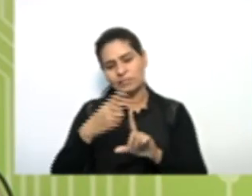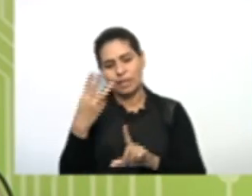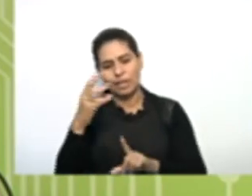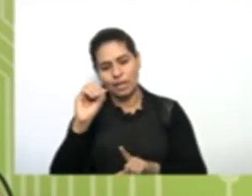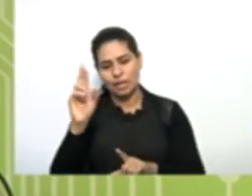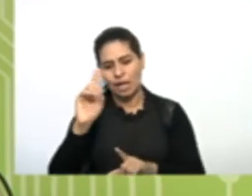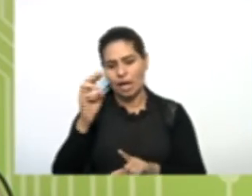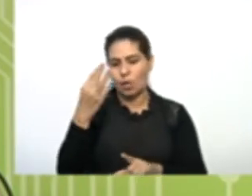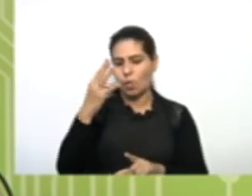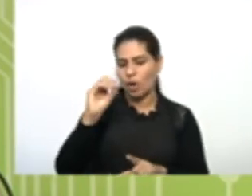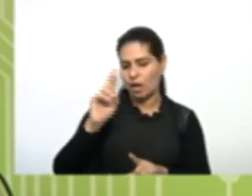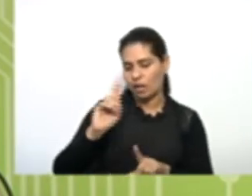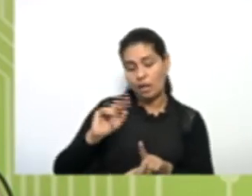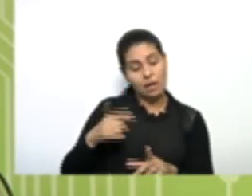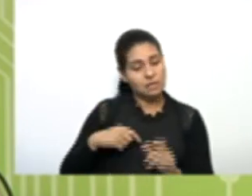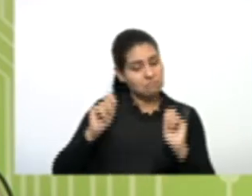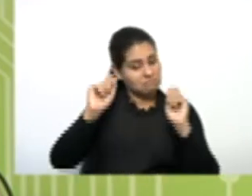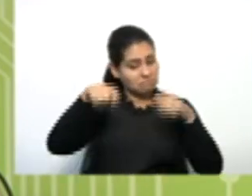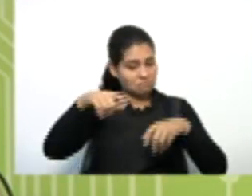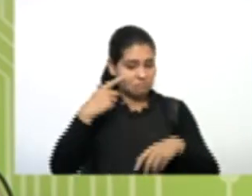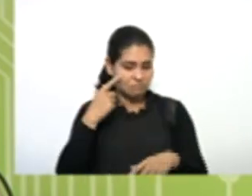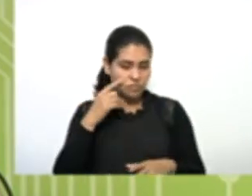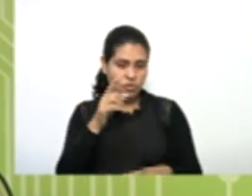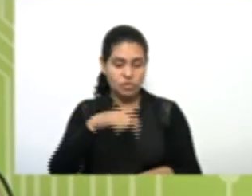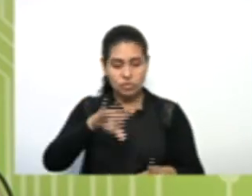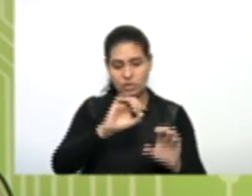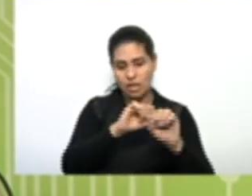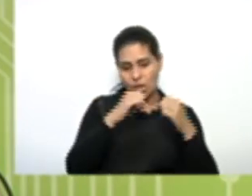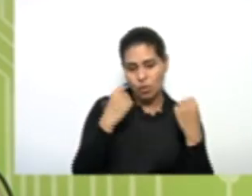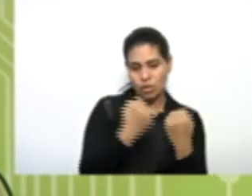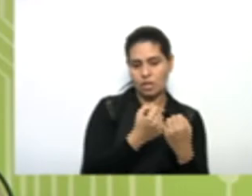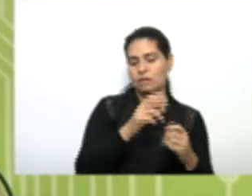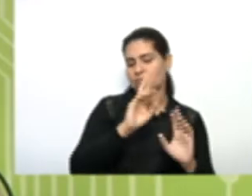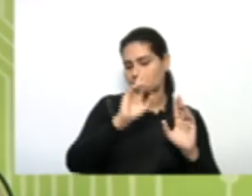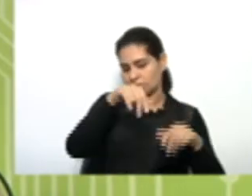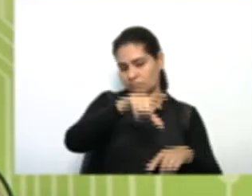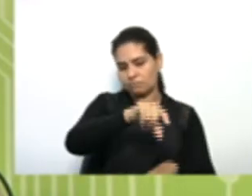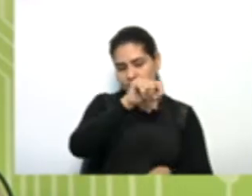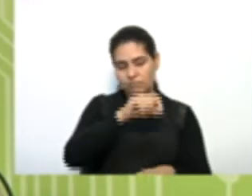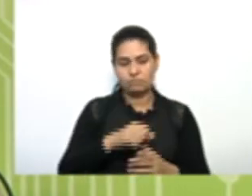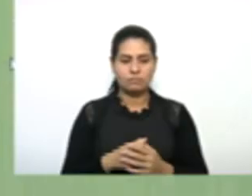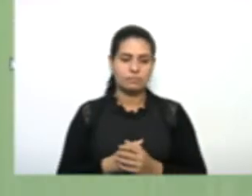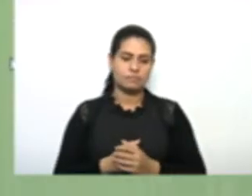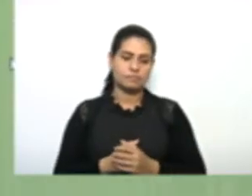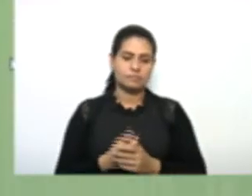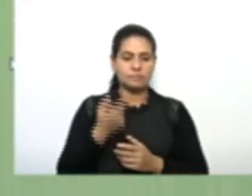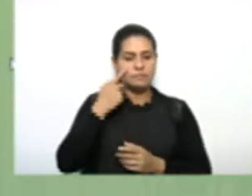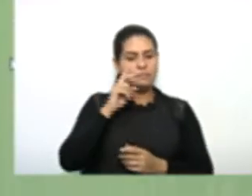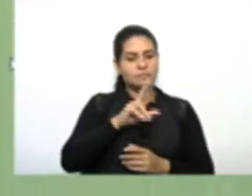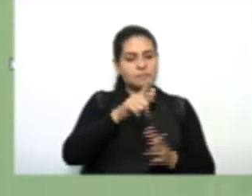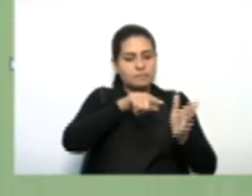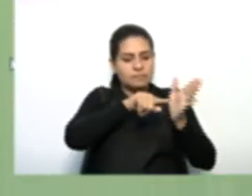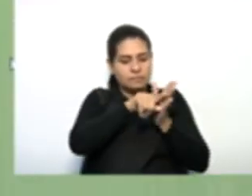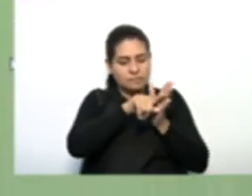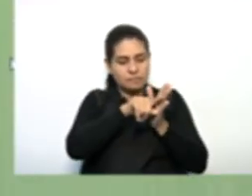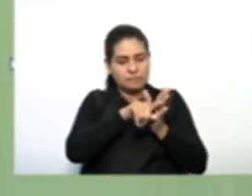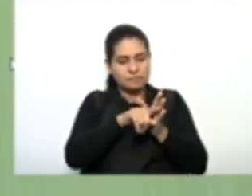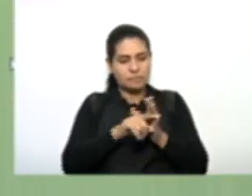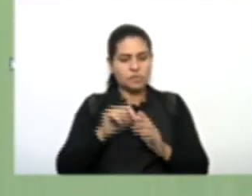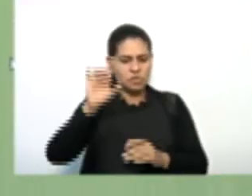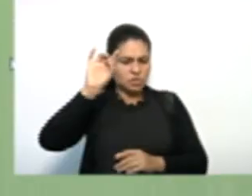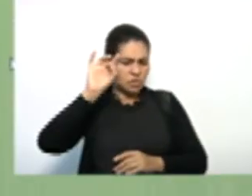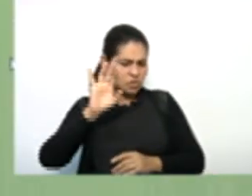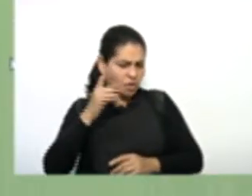R$30, R$40 ou algum outro valor que pode ser decidido em assembleia. A gente pode olhar de novo a pergunta. Então, a pergunta é, somente